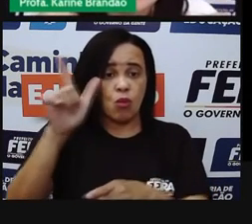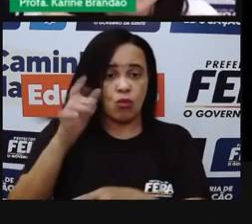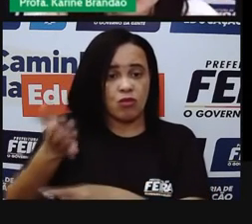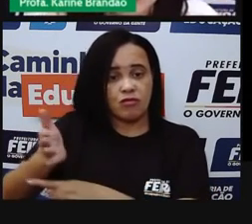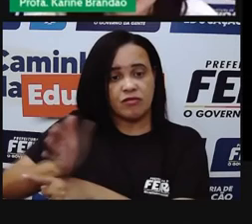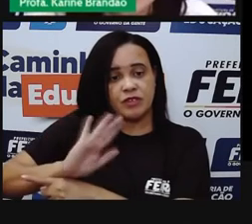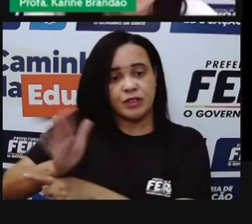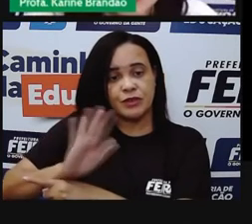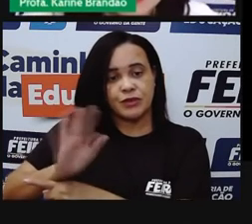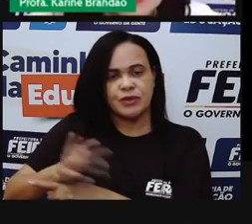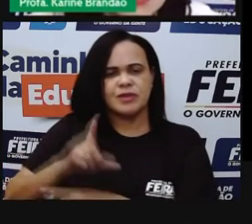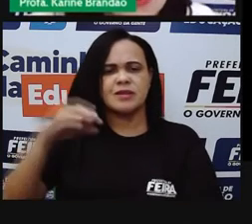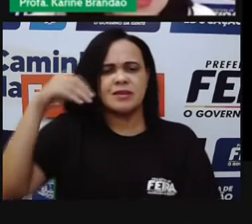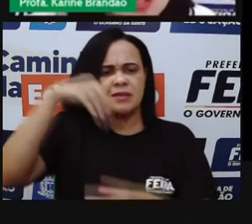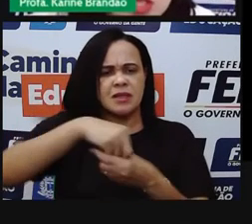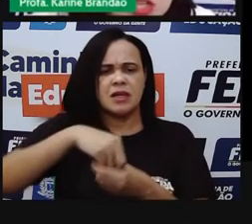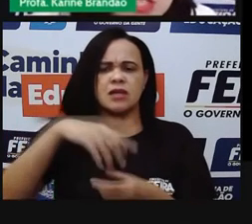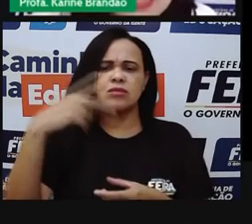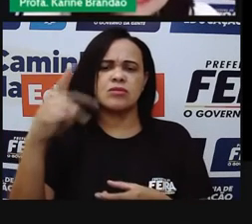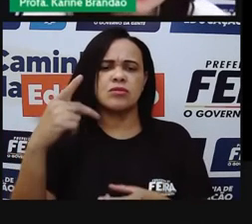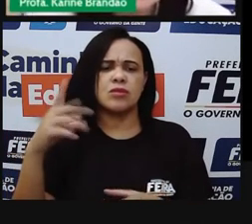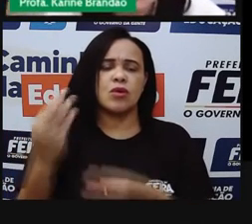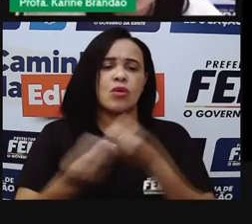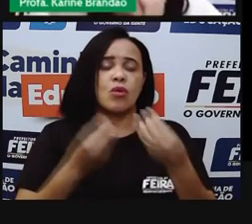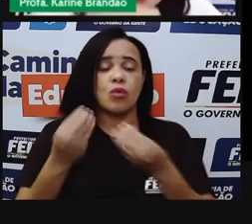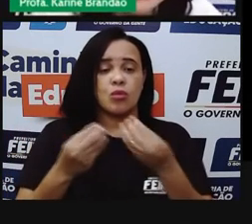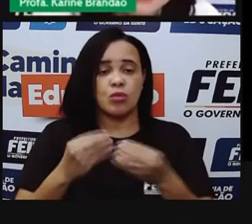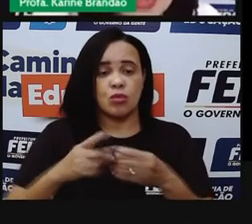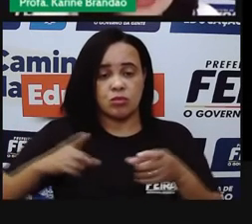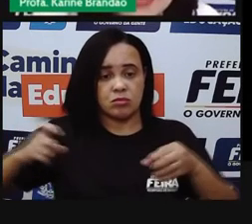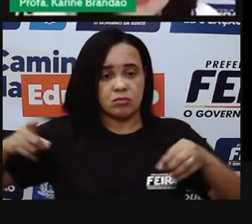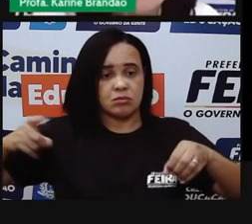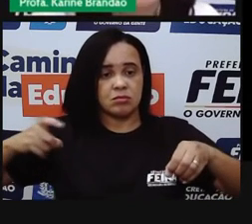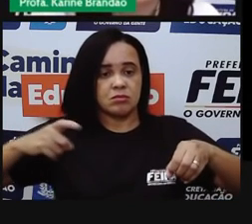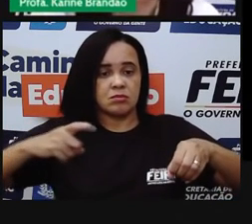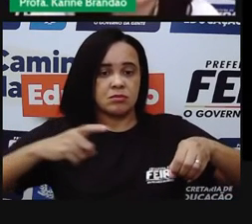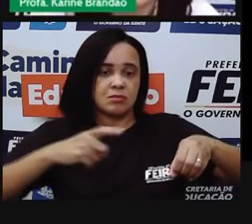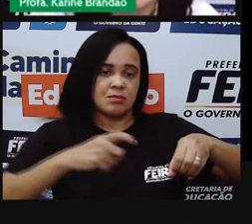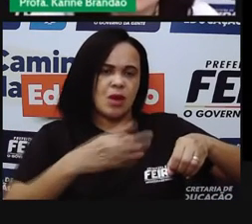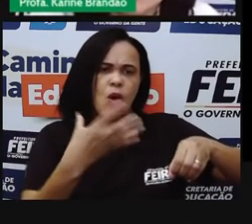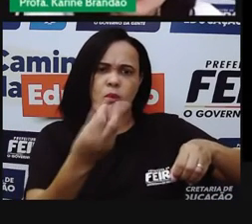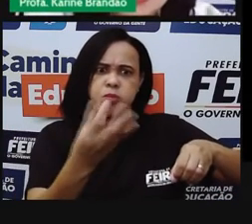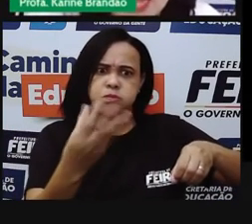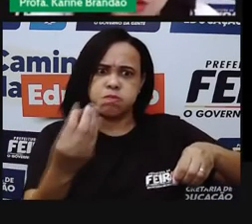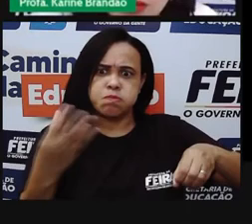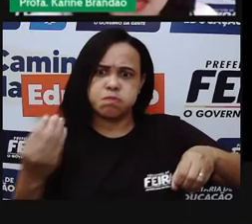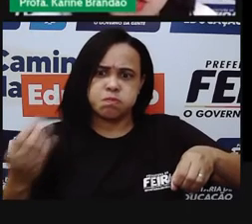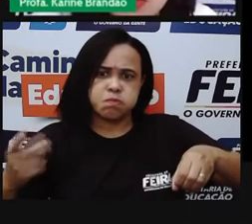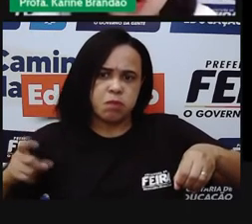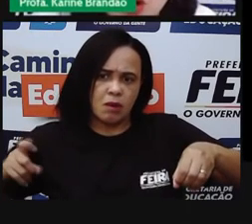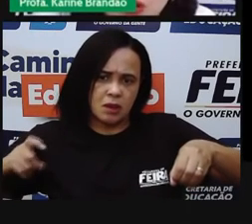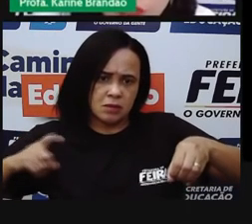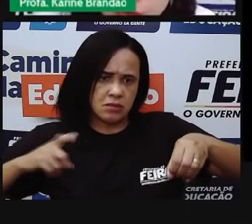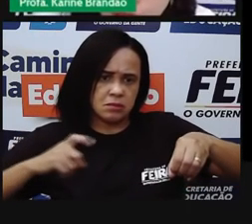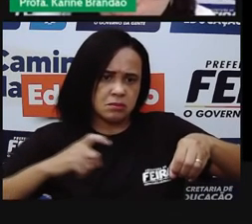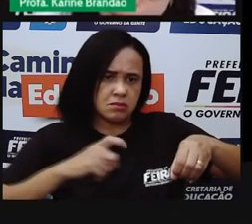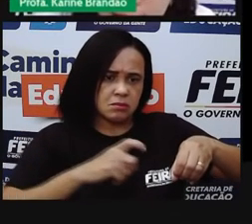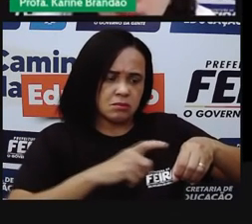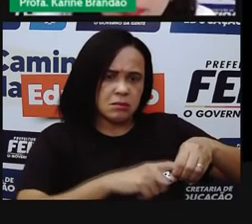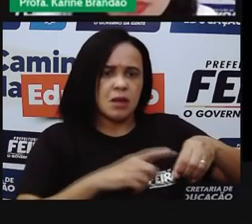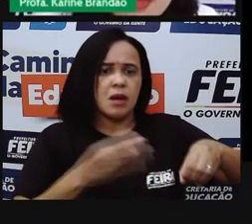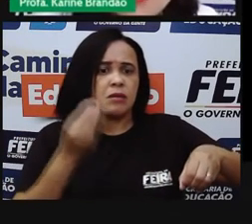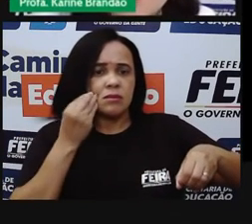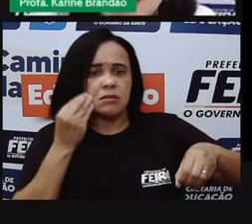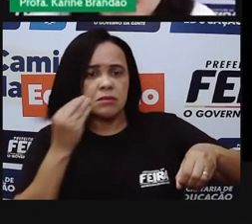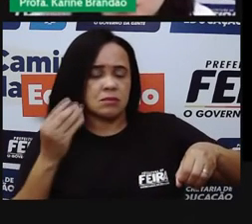Os gametas masculinos, aí o espermatozoide tentando entrar, né, em uma célula, em um óvulo,